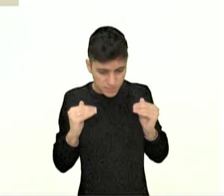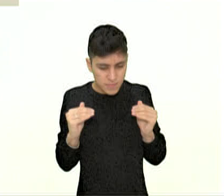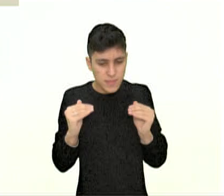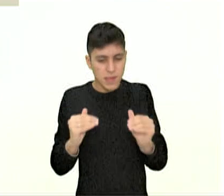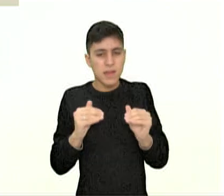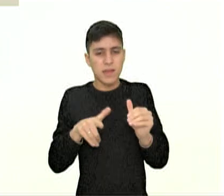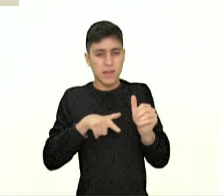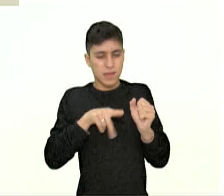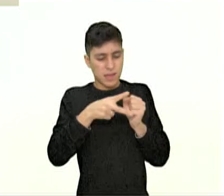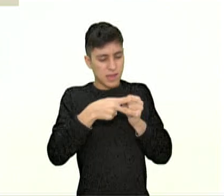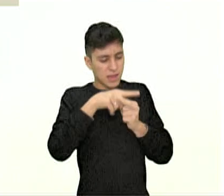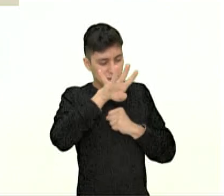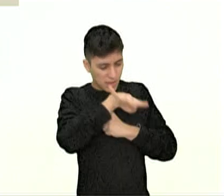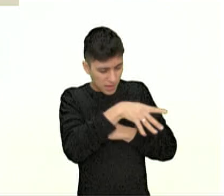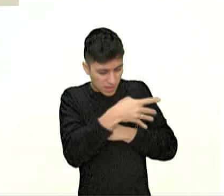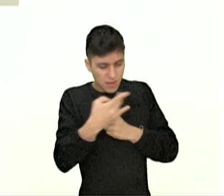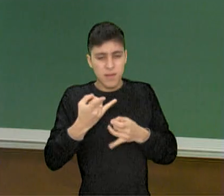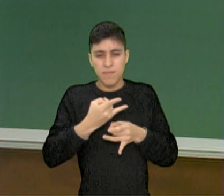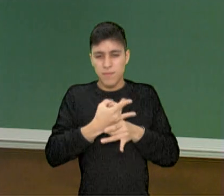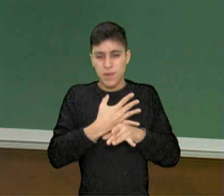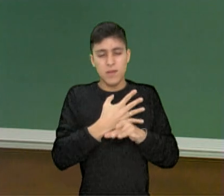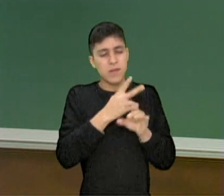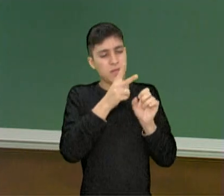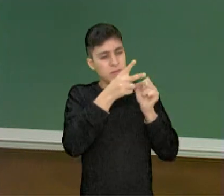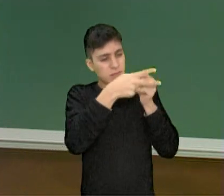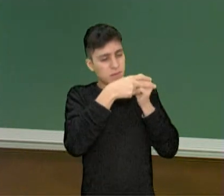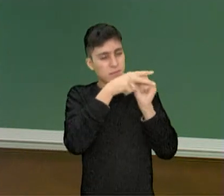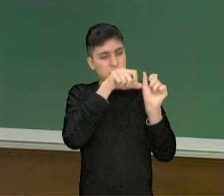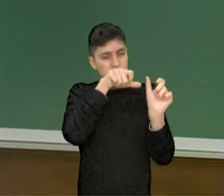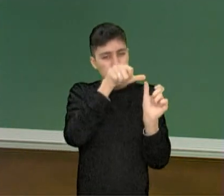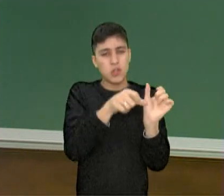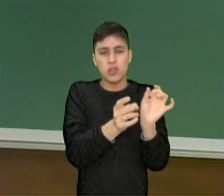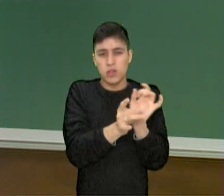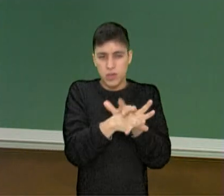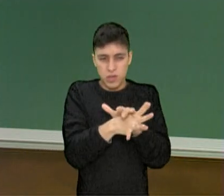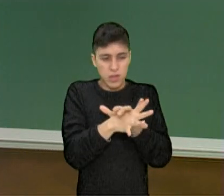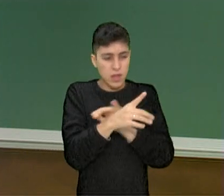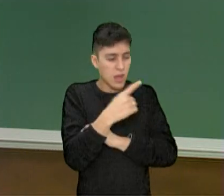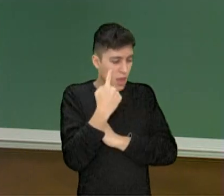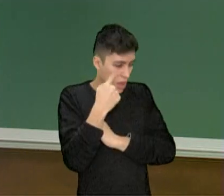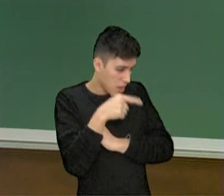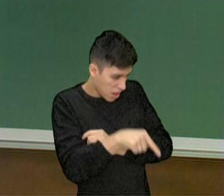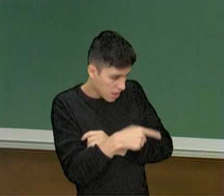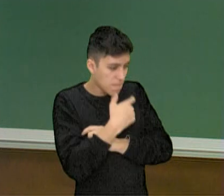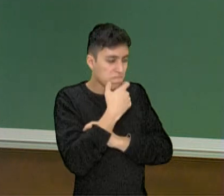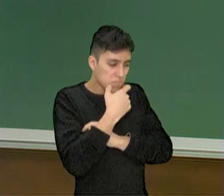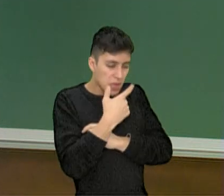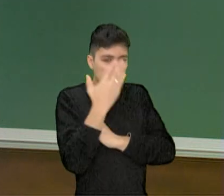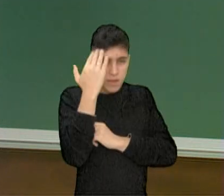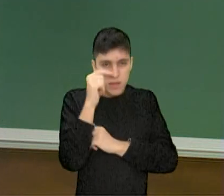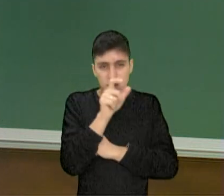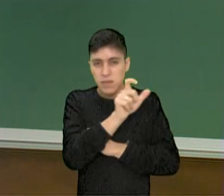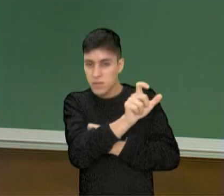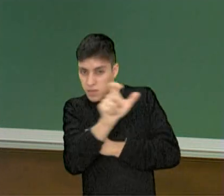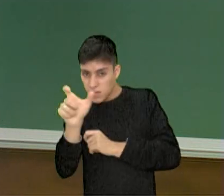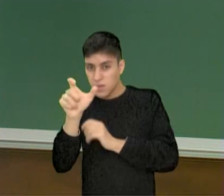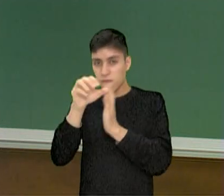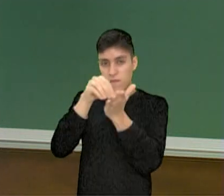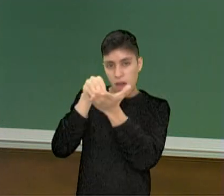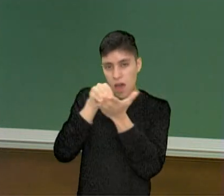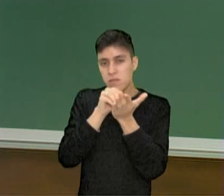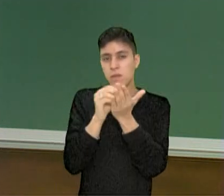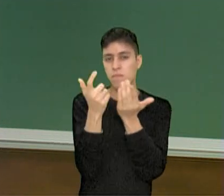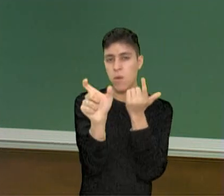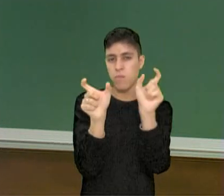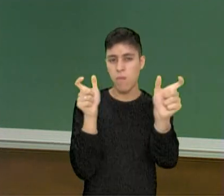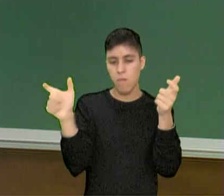uma tabelinha prontinha para vocês com os verbos já conjugados. Você vai se basear nessa tabela para completar as frases do